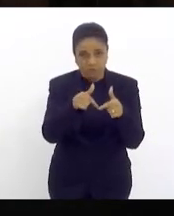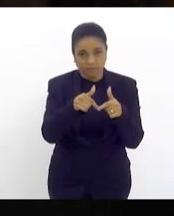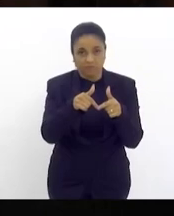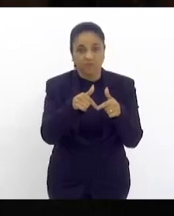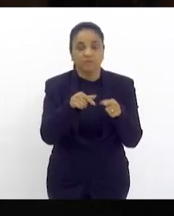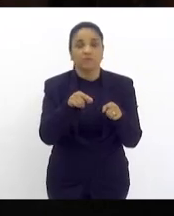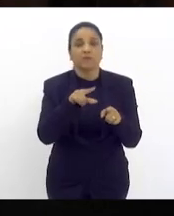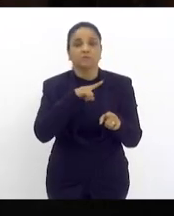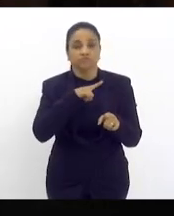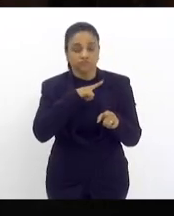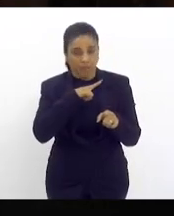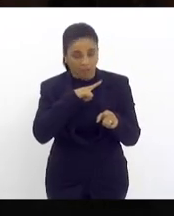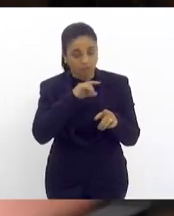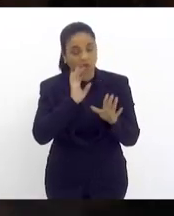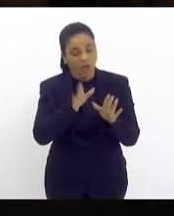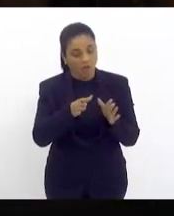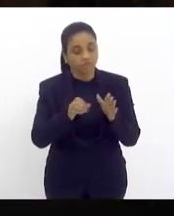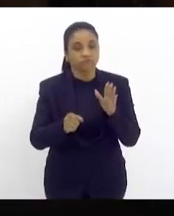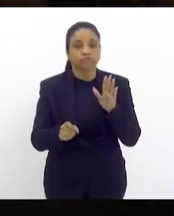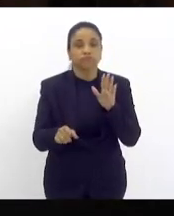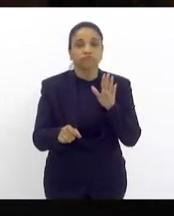determinação judicial